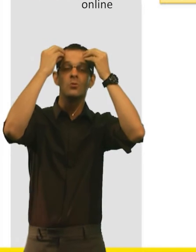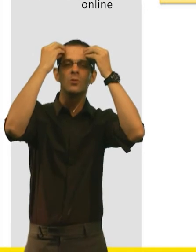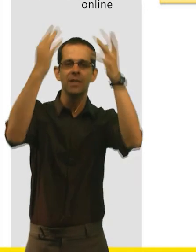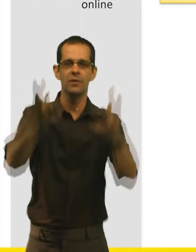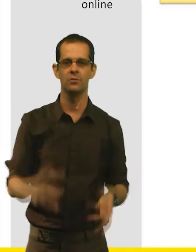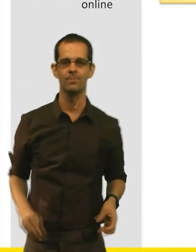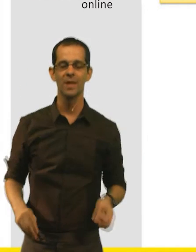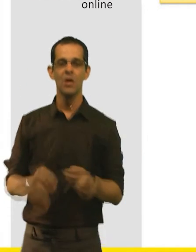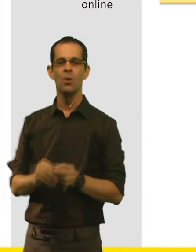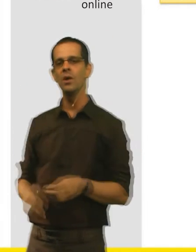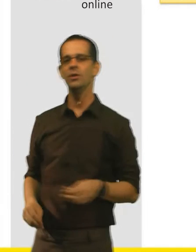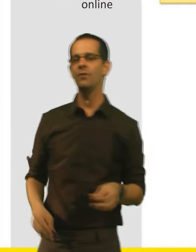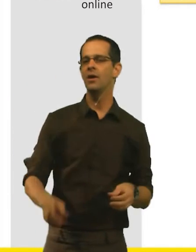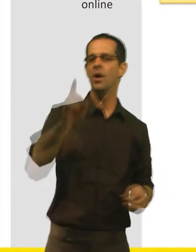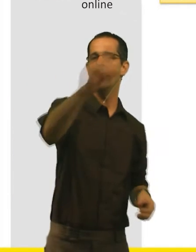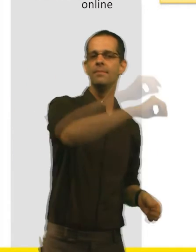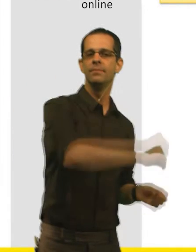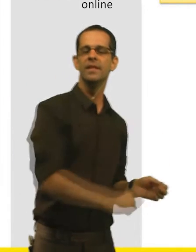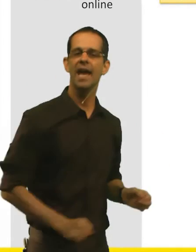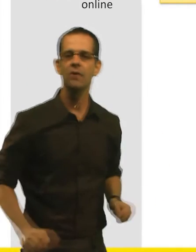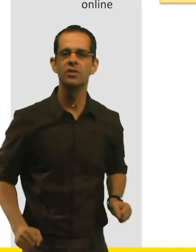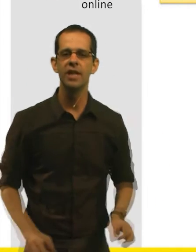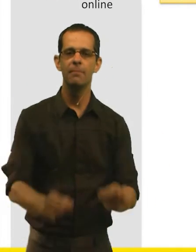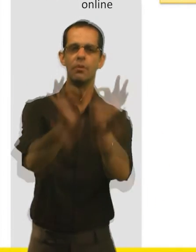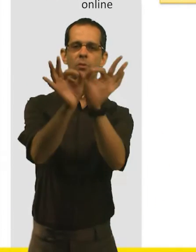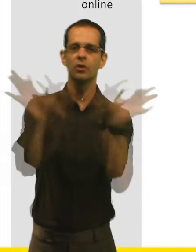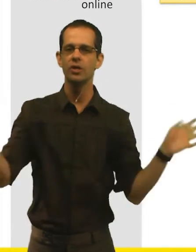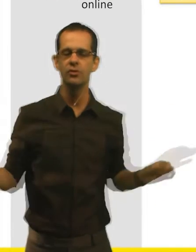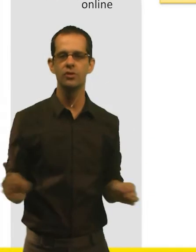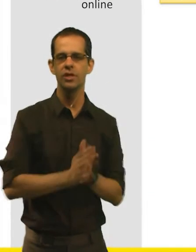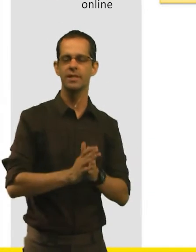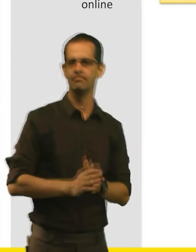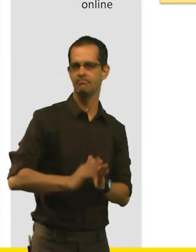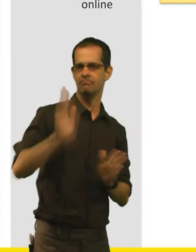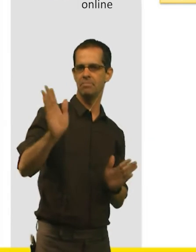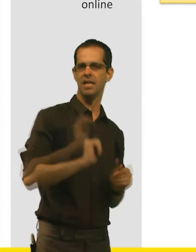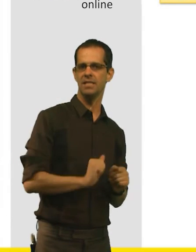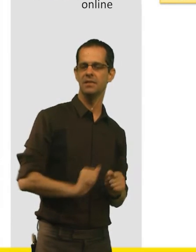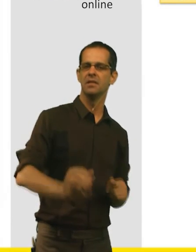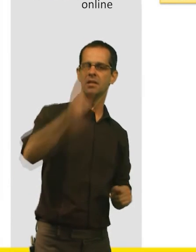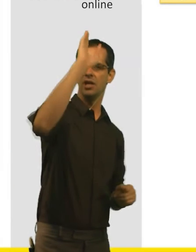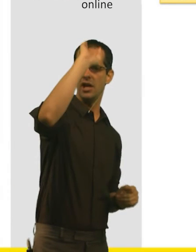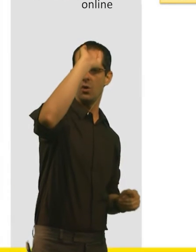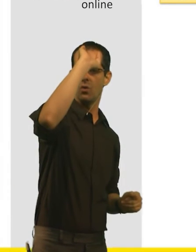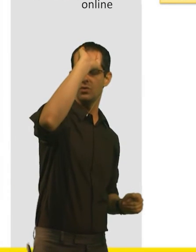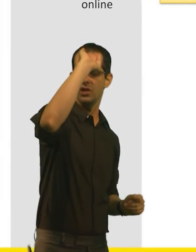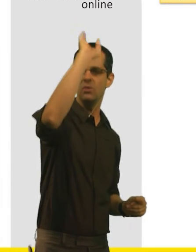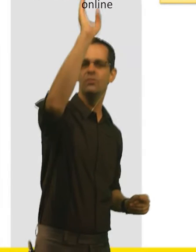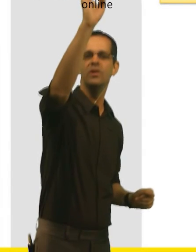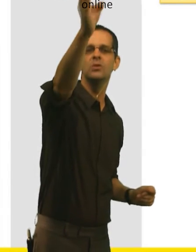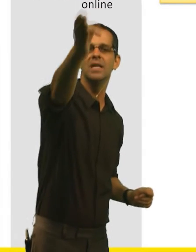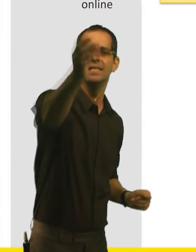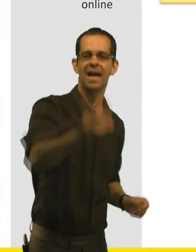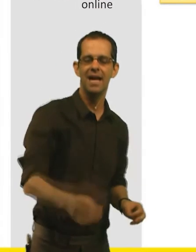visualização do sucesso. Quando eu falo, olha, quero ser promotor de justiça, beleza, eu